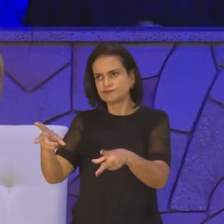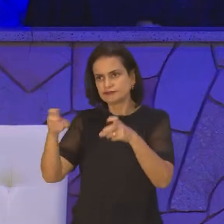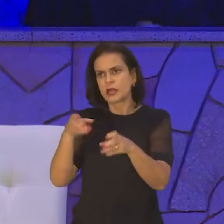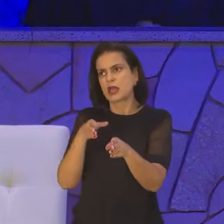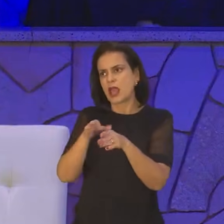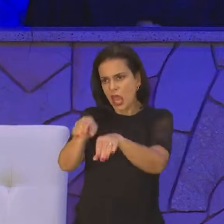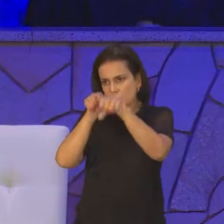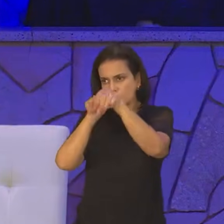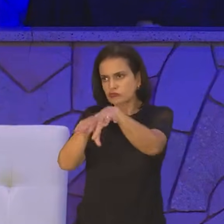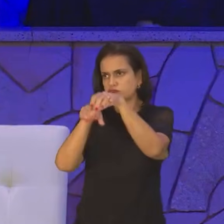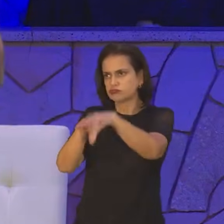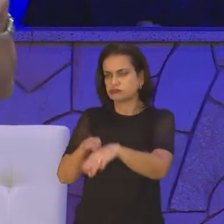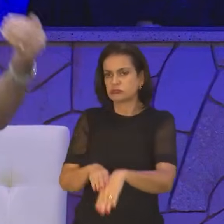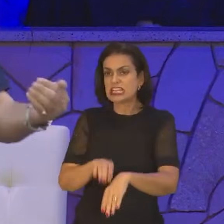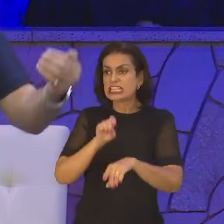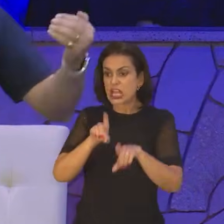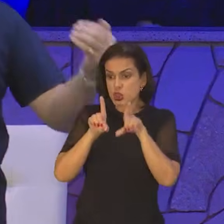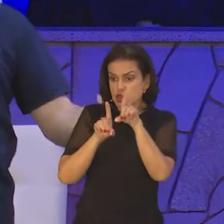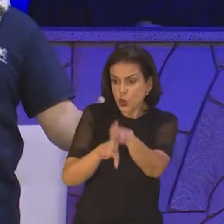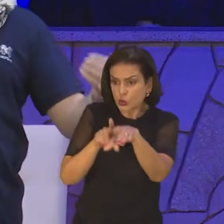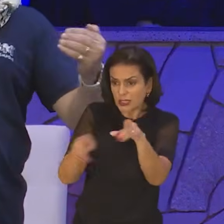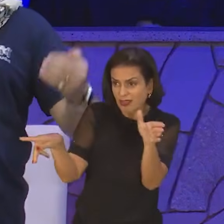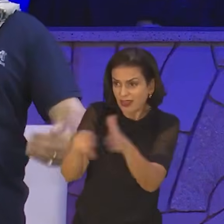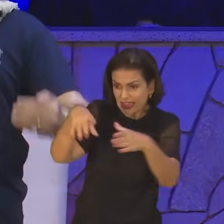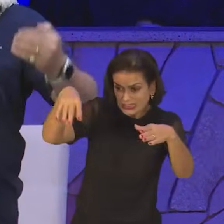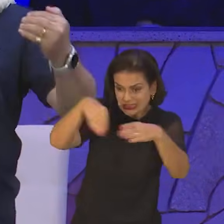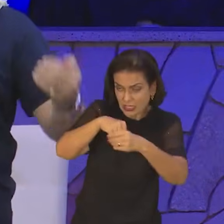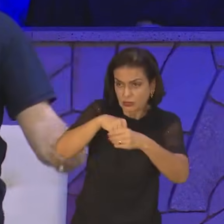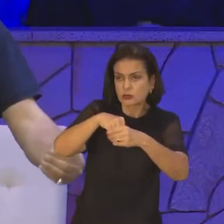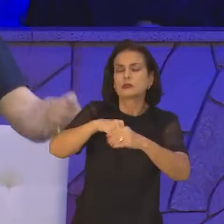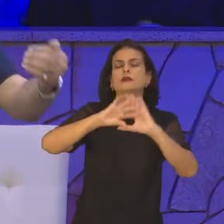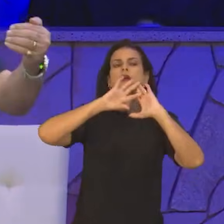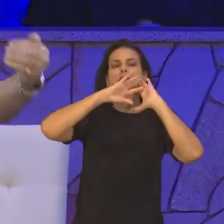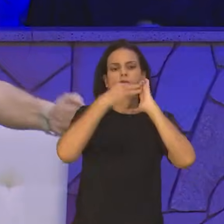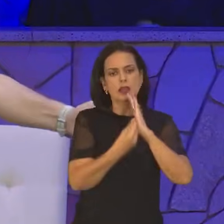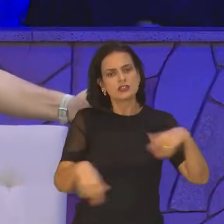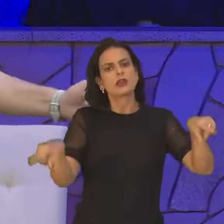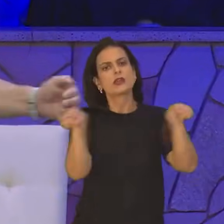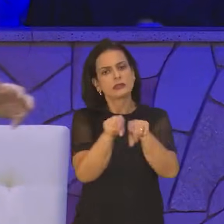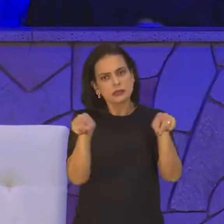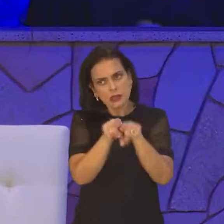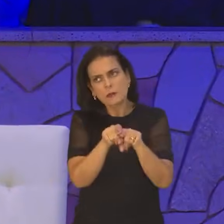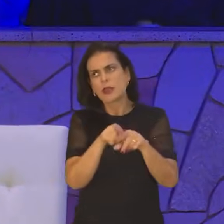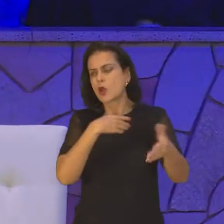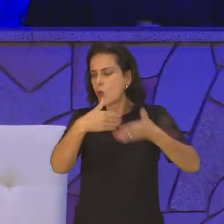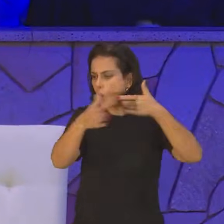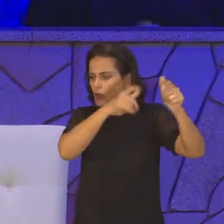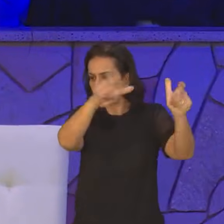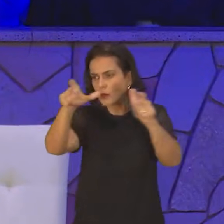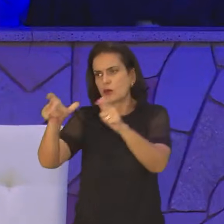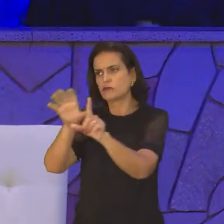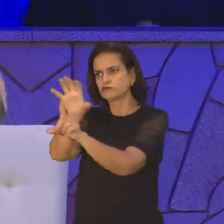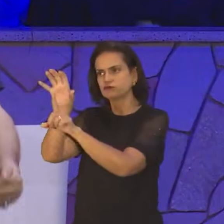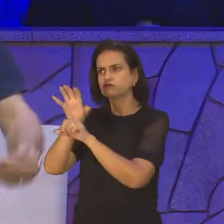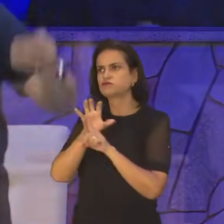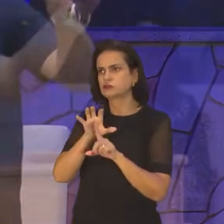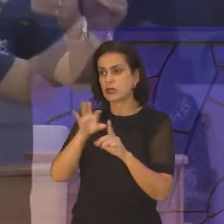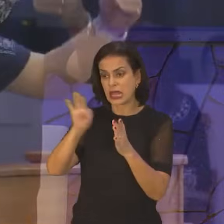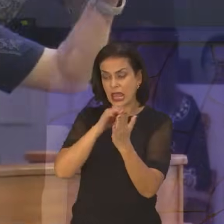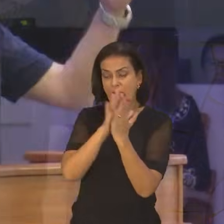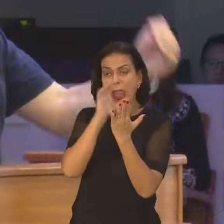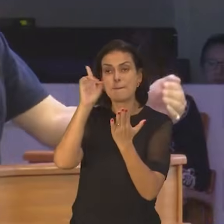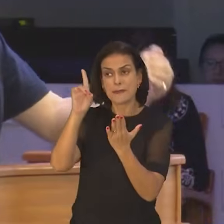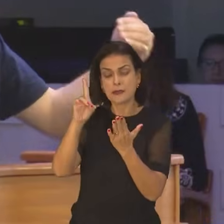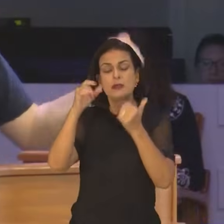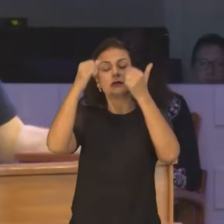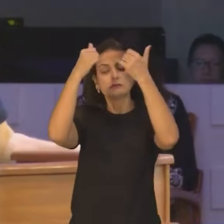Se teu filho é doutrinário em casa e na igreja, ele é doutrinário e na igreja em qualquer lugar. As escrituras